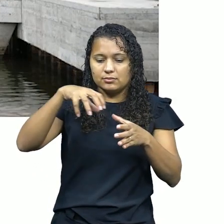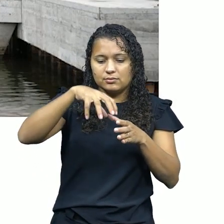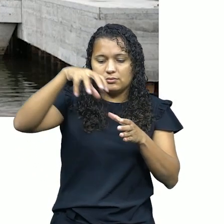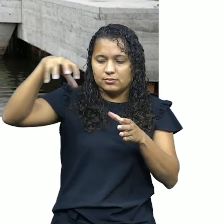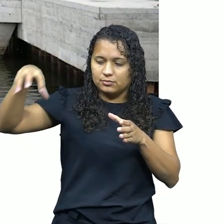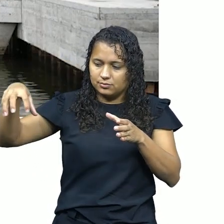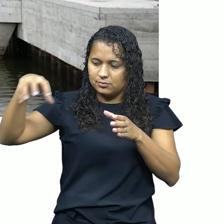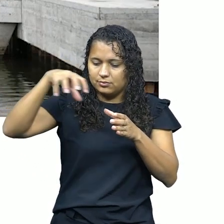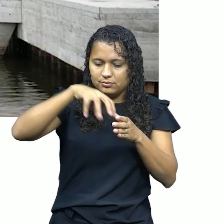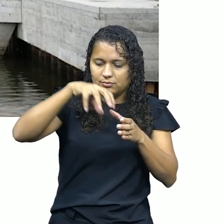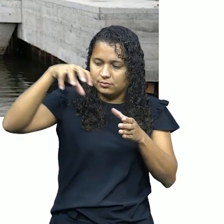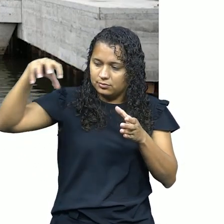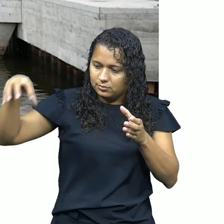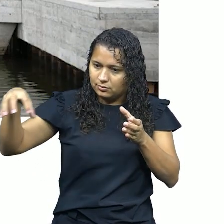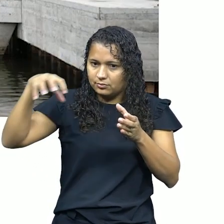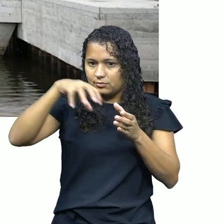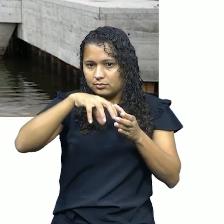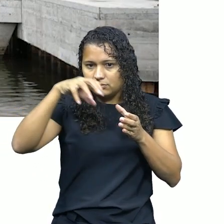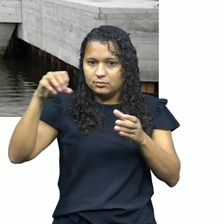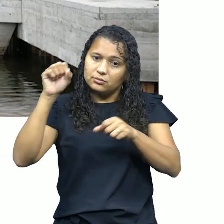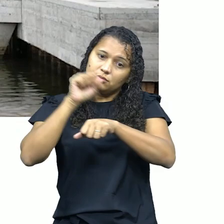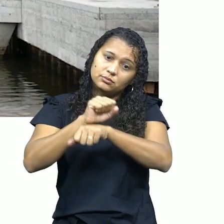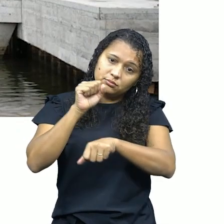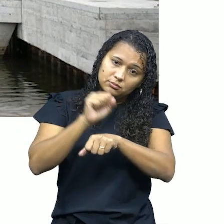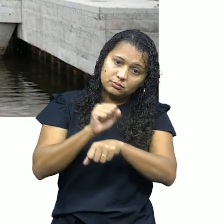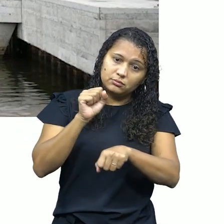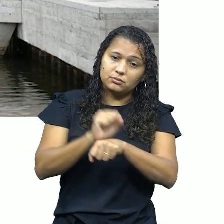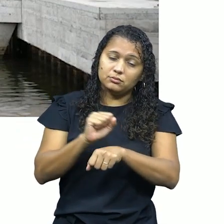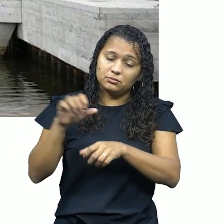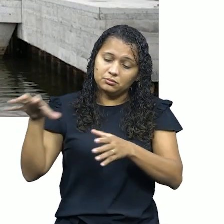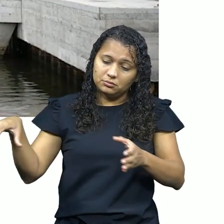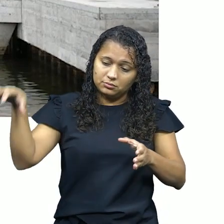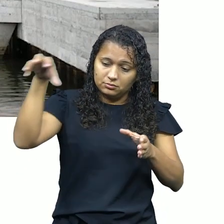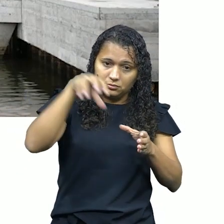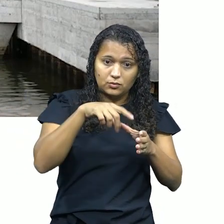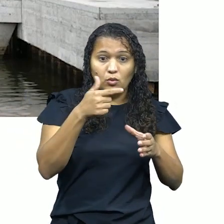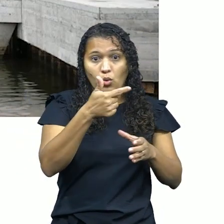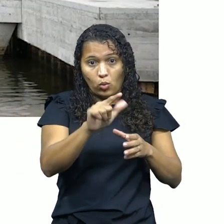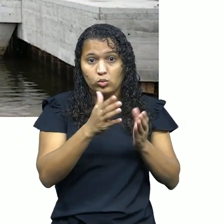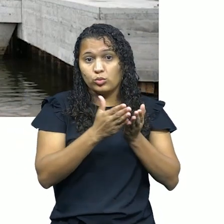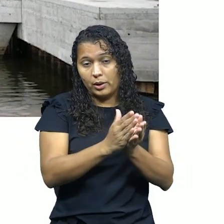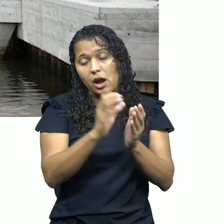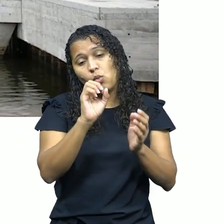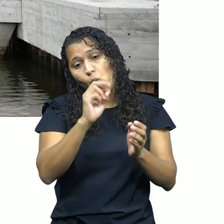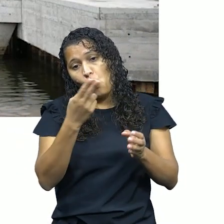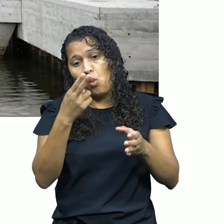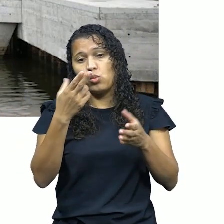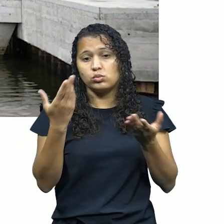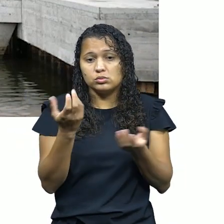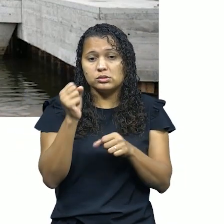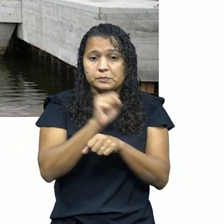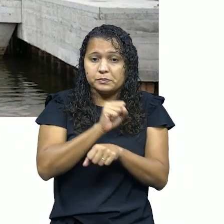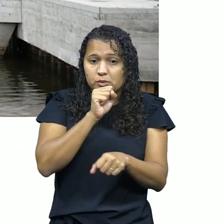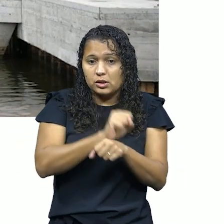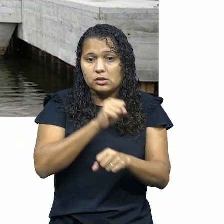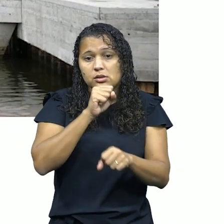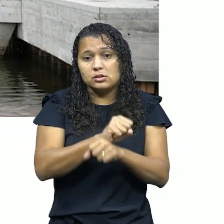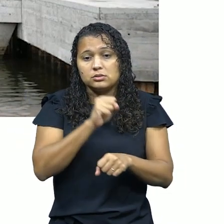distribuídas nesse cais, provavelmente ou esperando para serem embarcadas em uma outra embarcação ou para